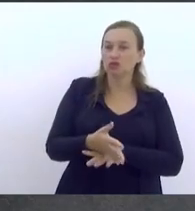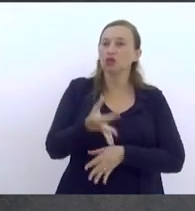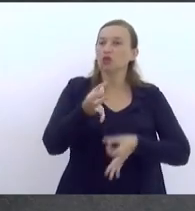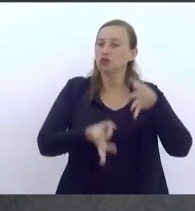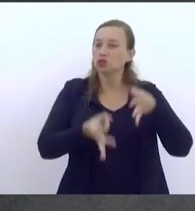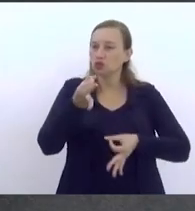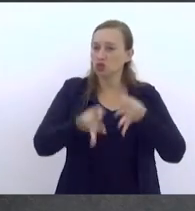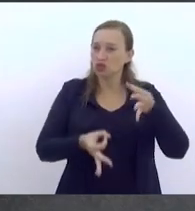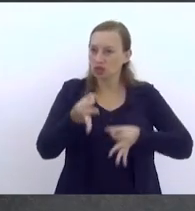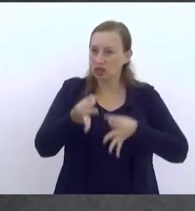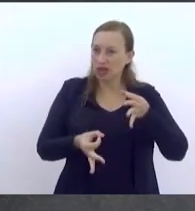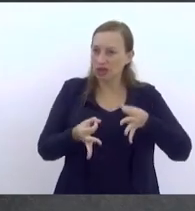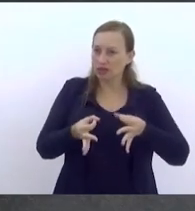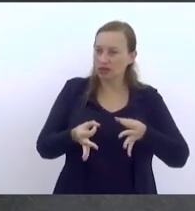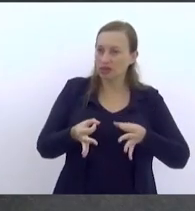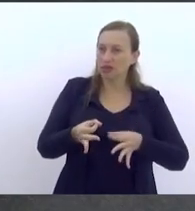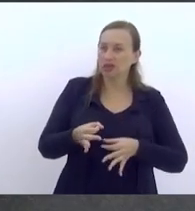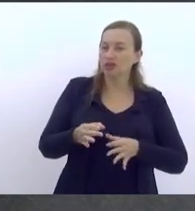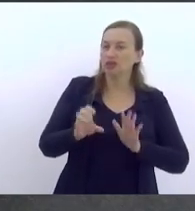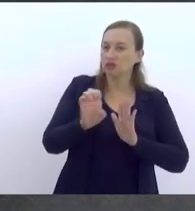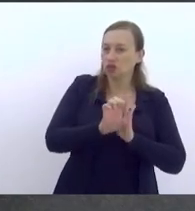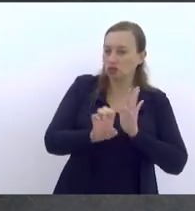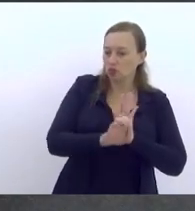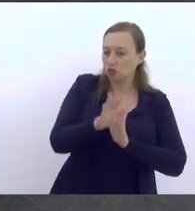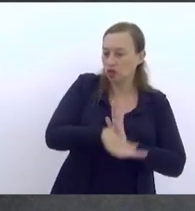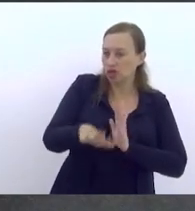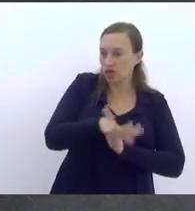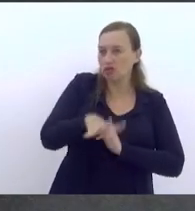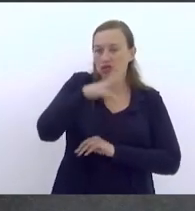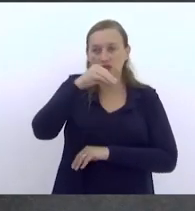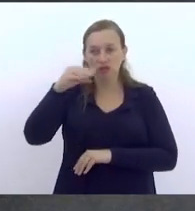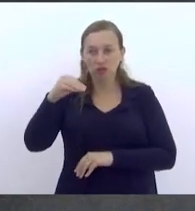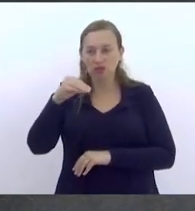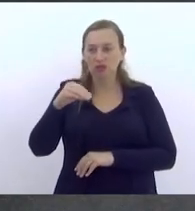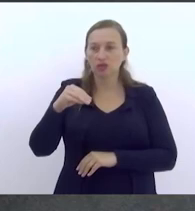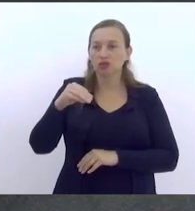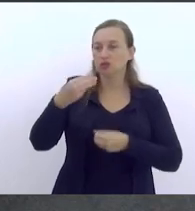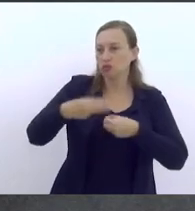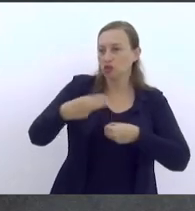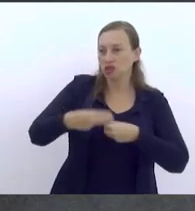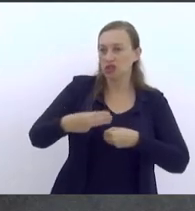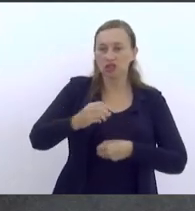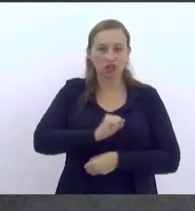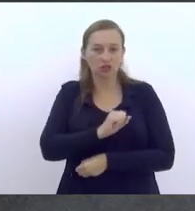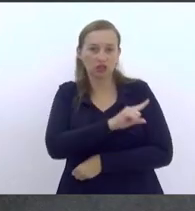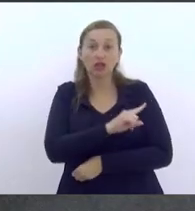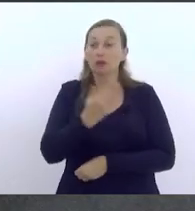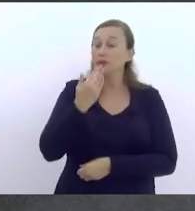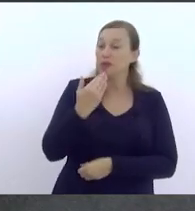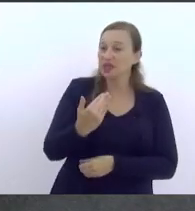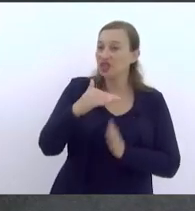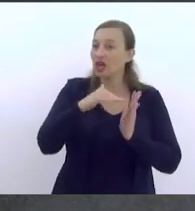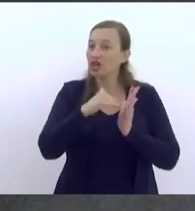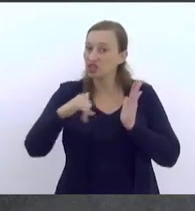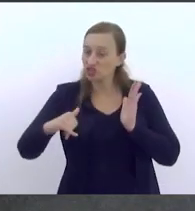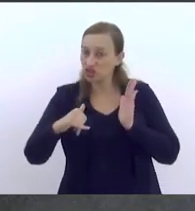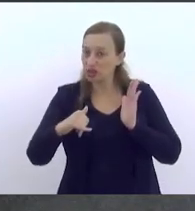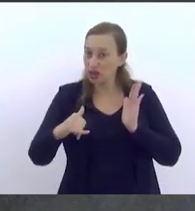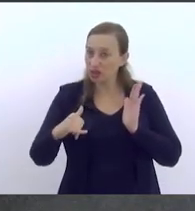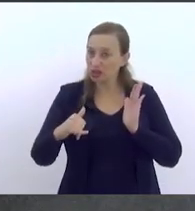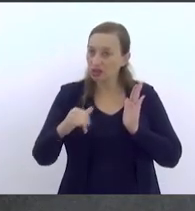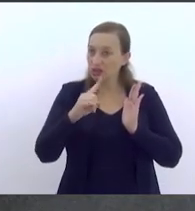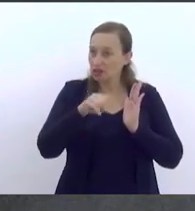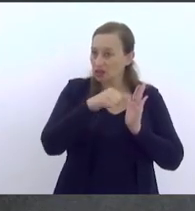juizado da vara da criança do adolescente do município de São Gonçalo, pedindo a retirada e a